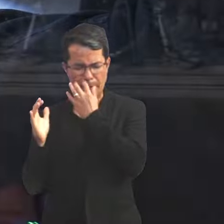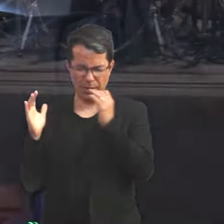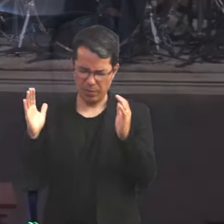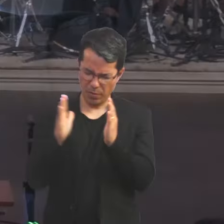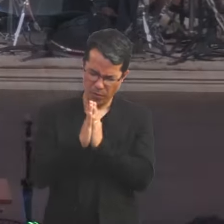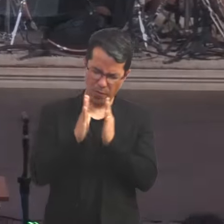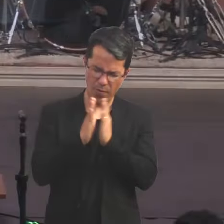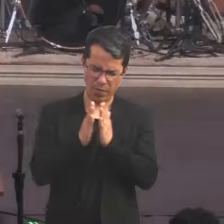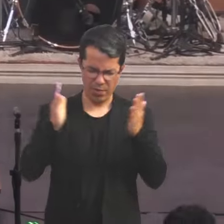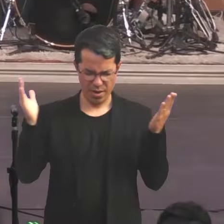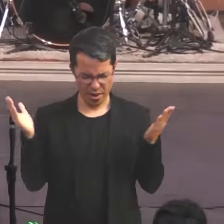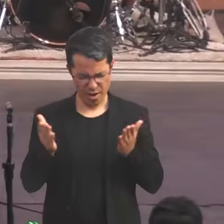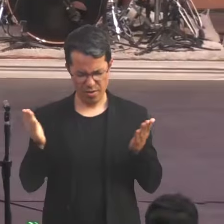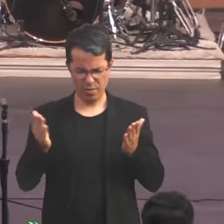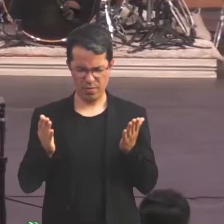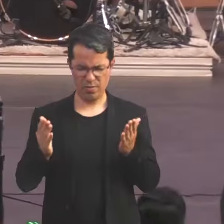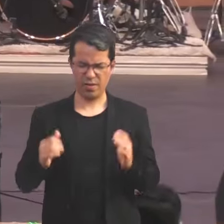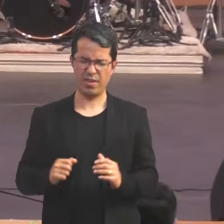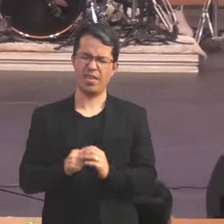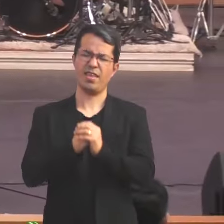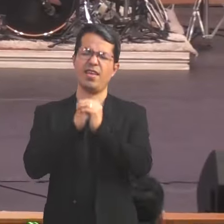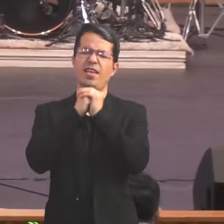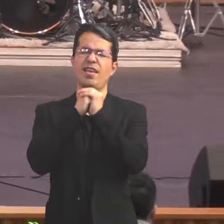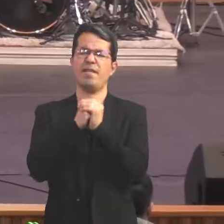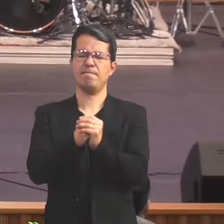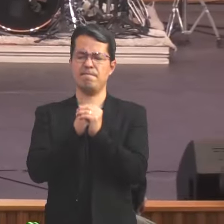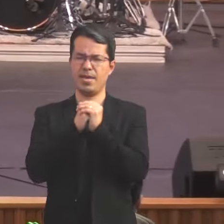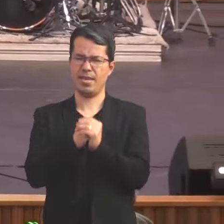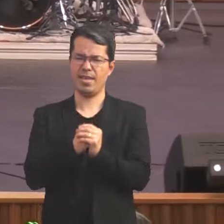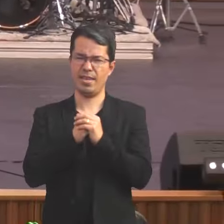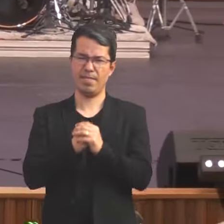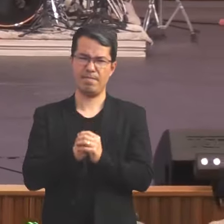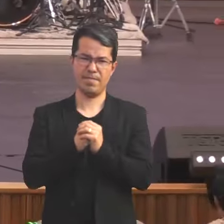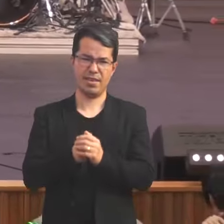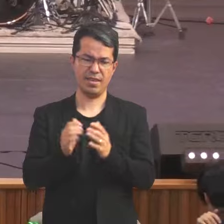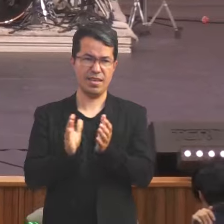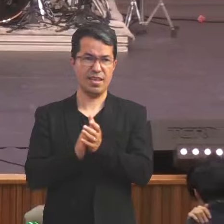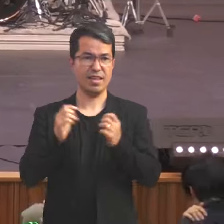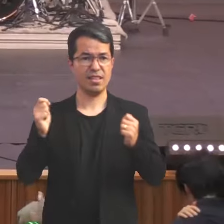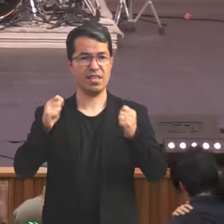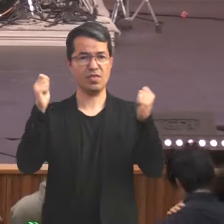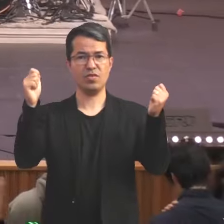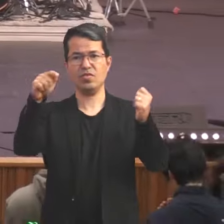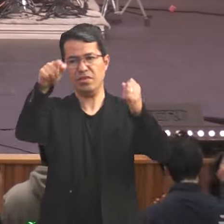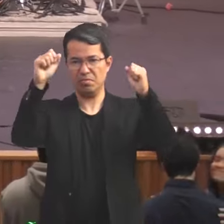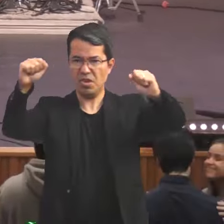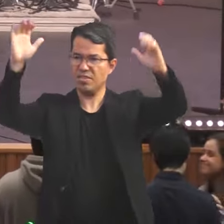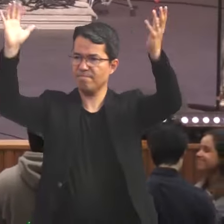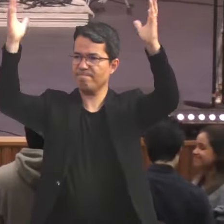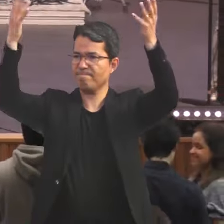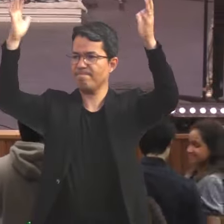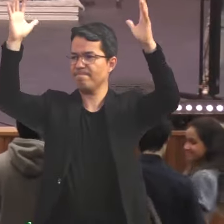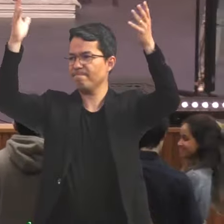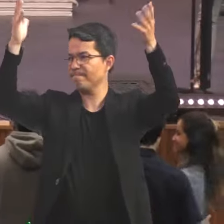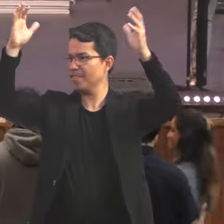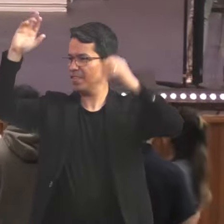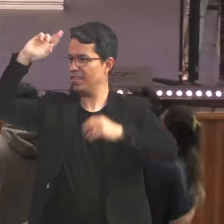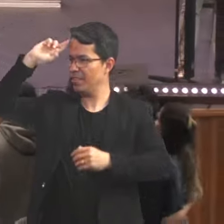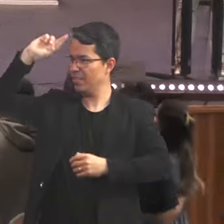nós Oramos amém amém aleluia você pode aplaudir ao Senhor bem